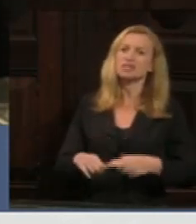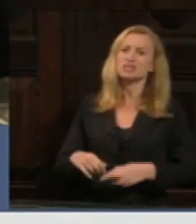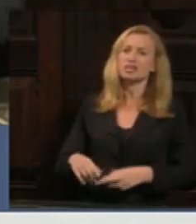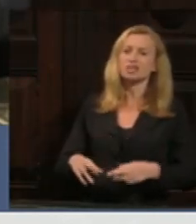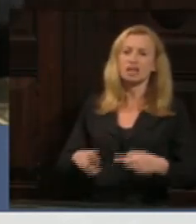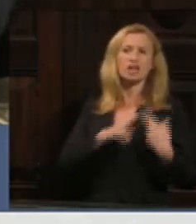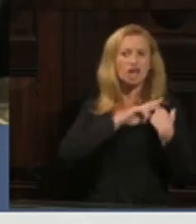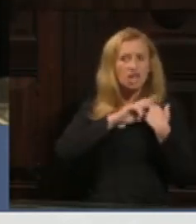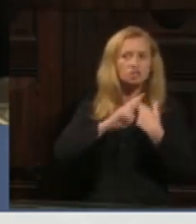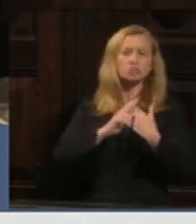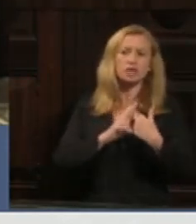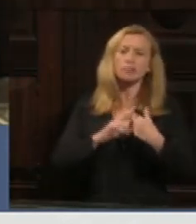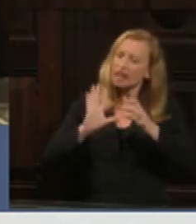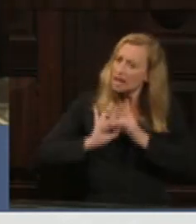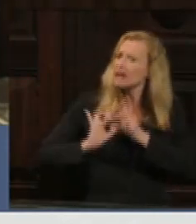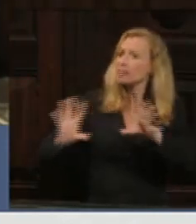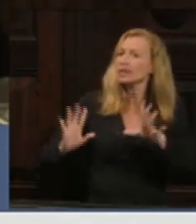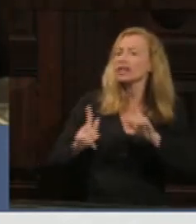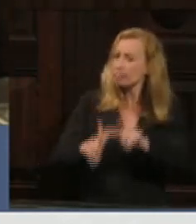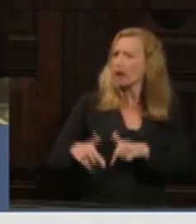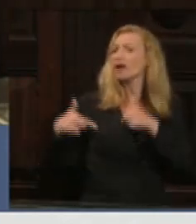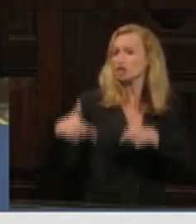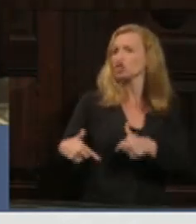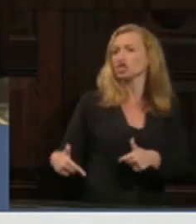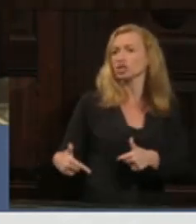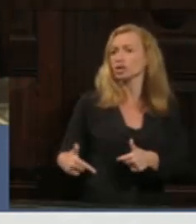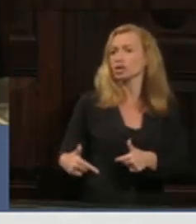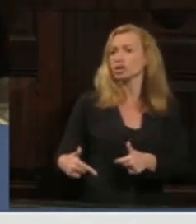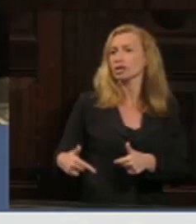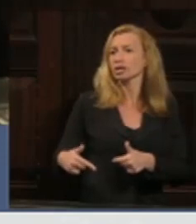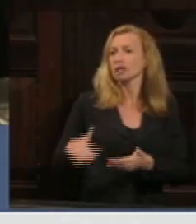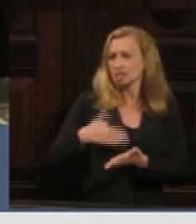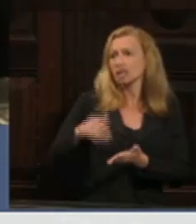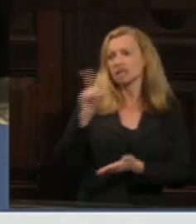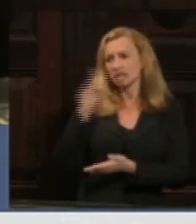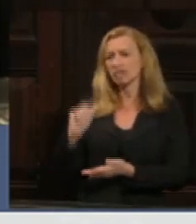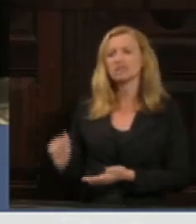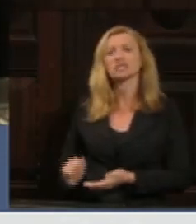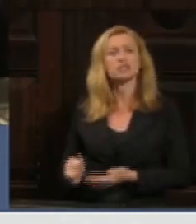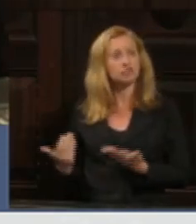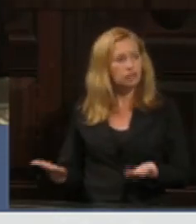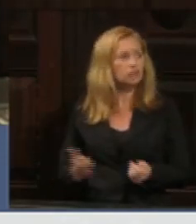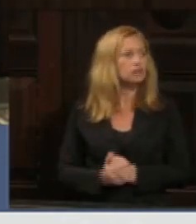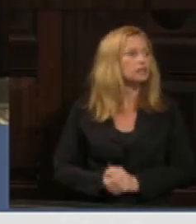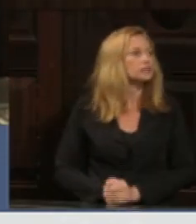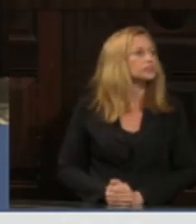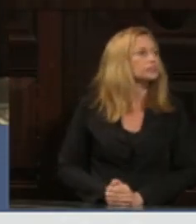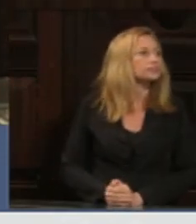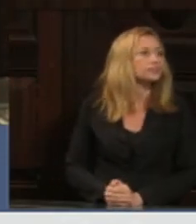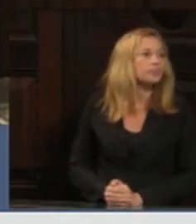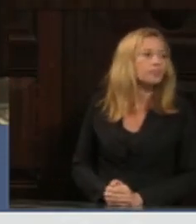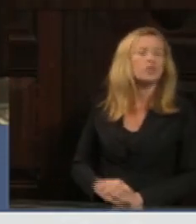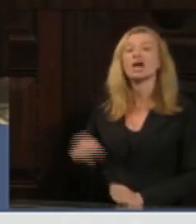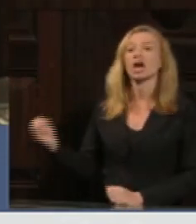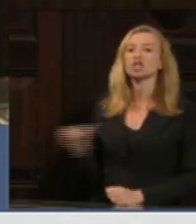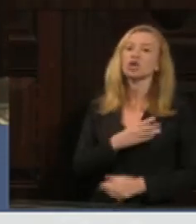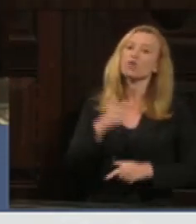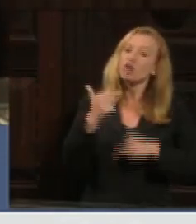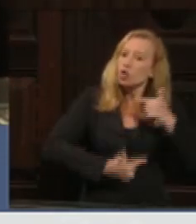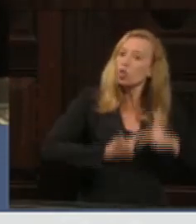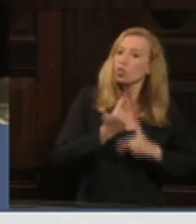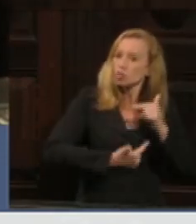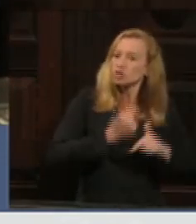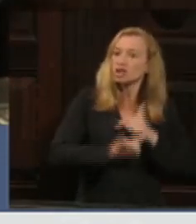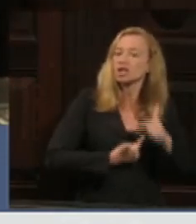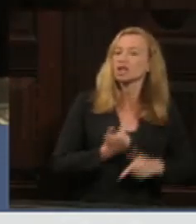e autonomia e poder para executar o orçamento afeto à educação. É disso que se trata. Essa é uma nova luta que a Comissão de Educação